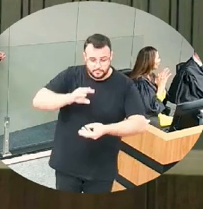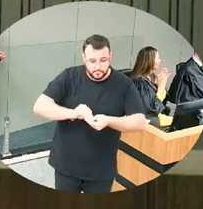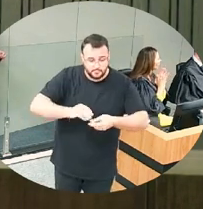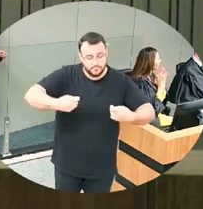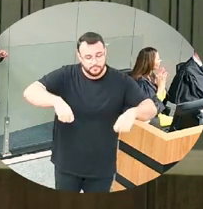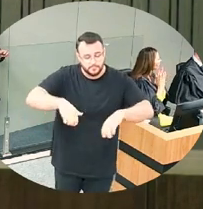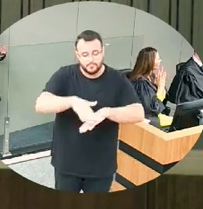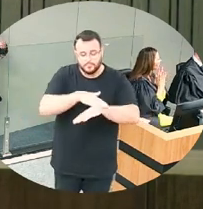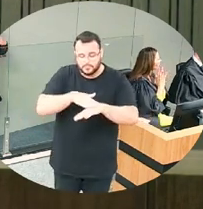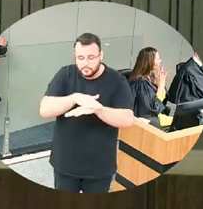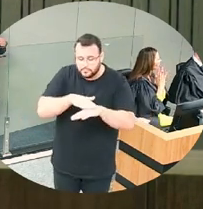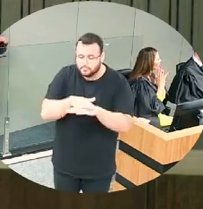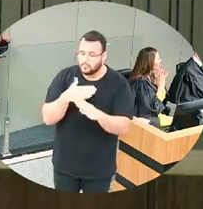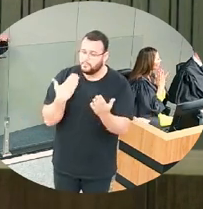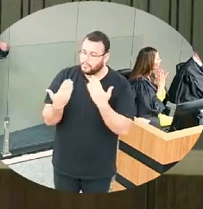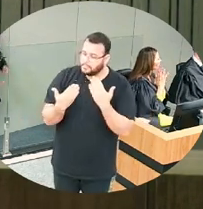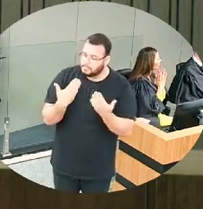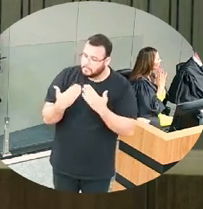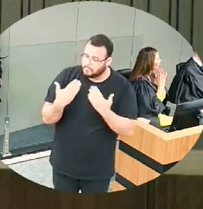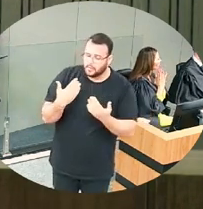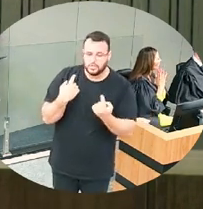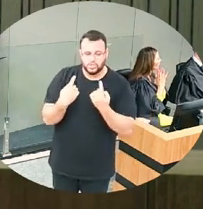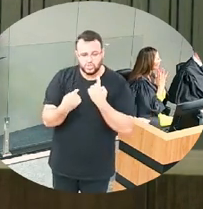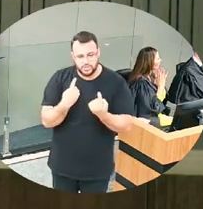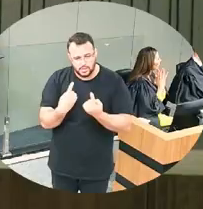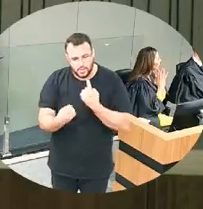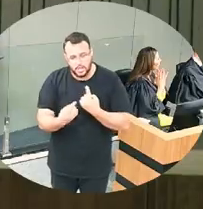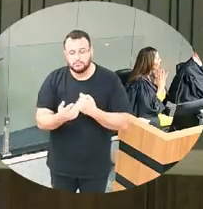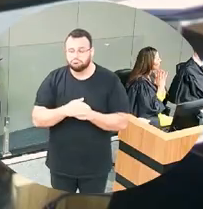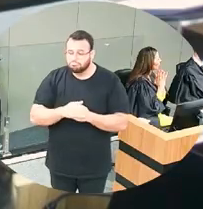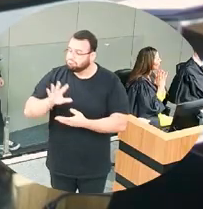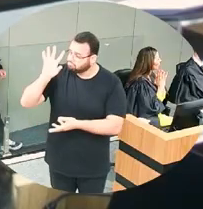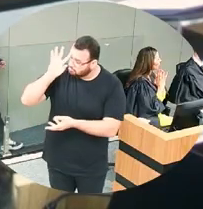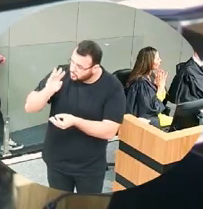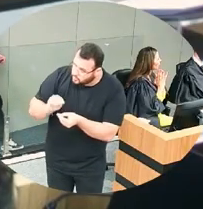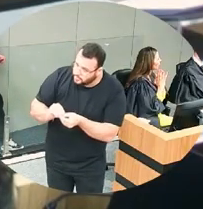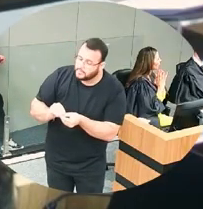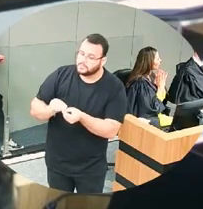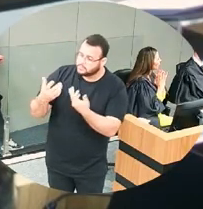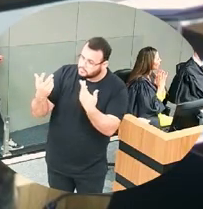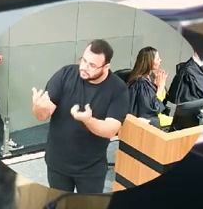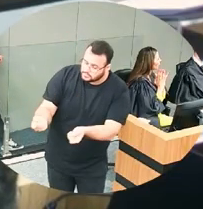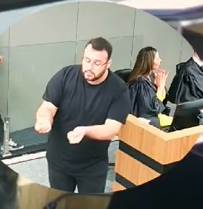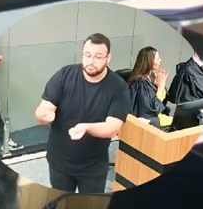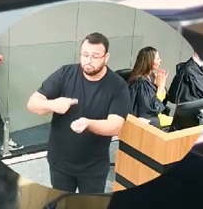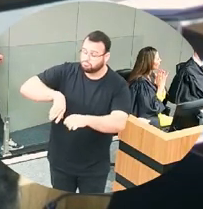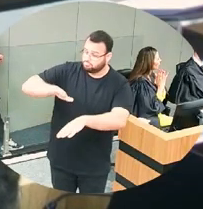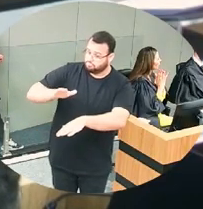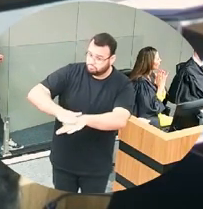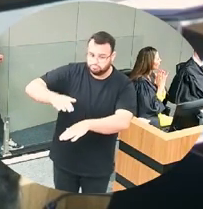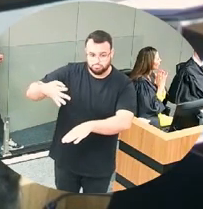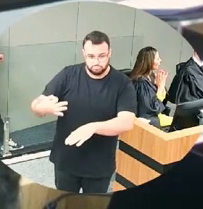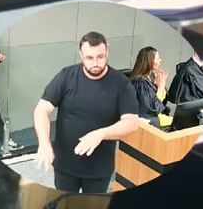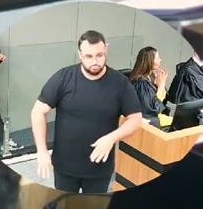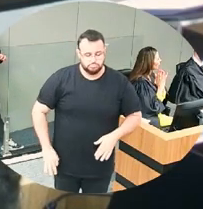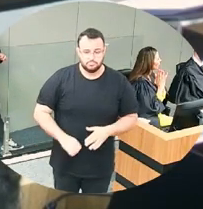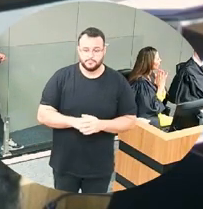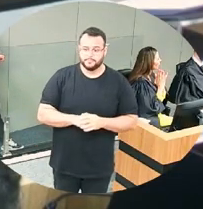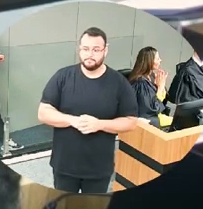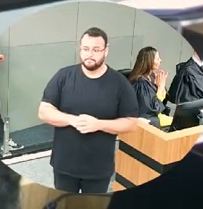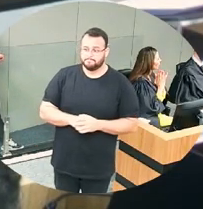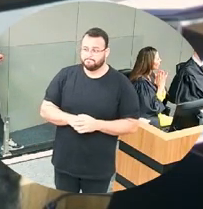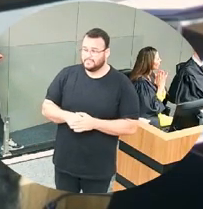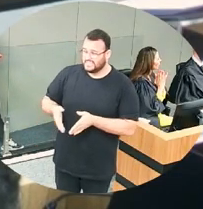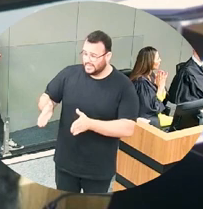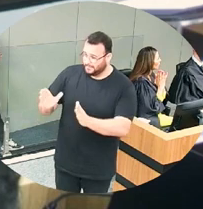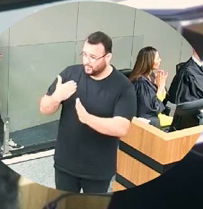é preciso conversar dialogar ouvir compreender para poder agir e mesmo assim sem a certeza do